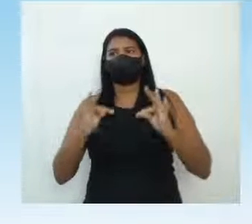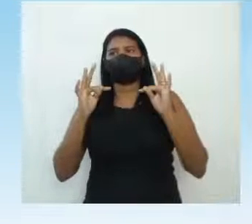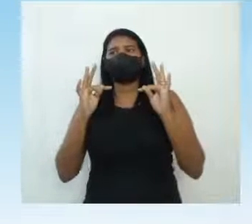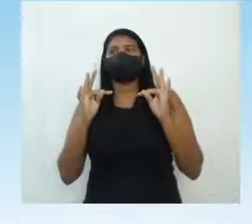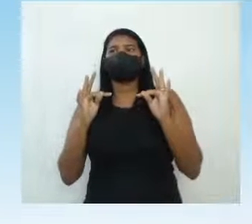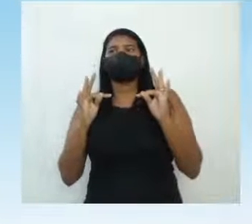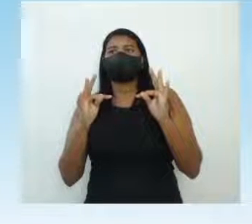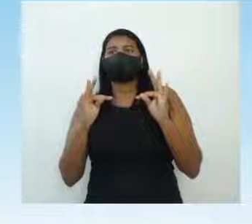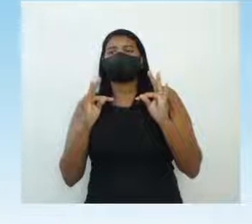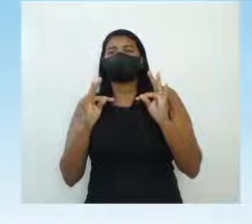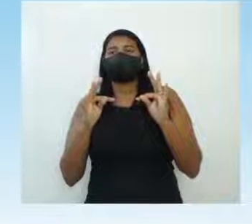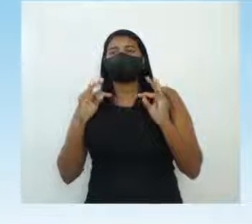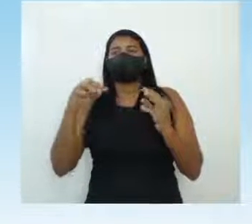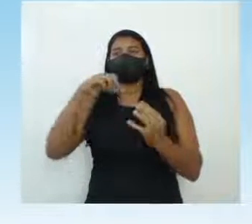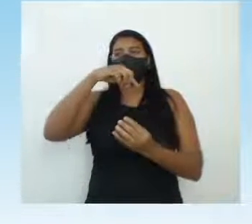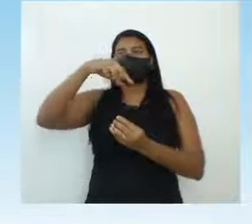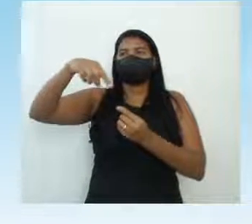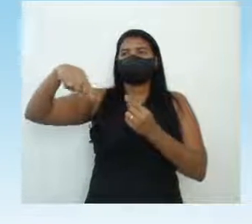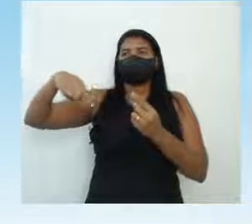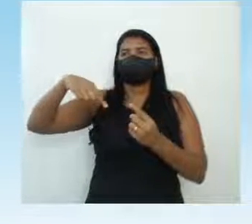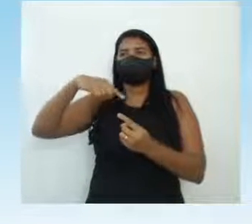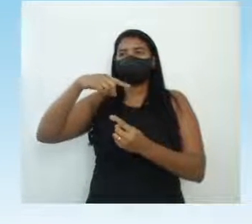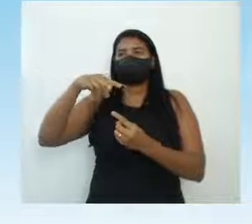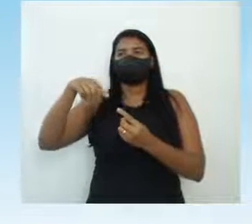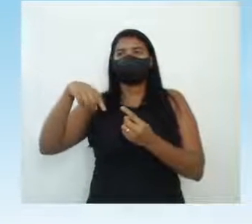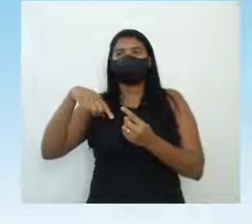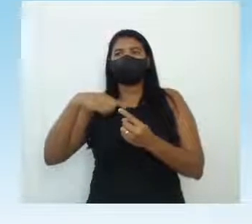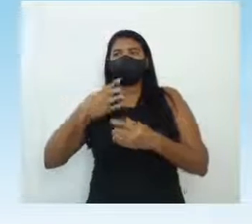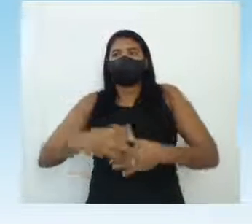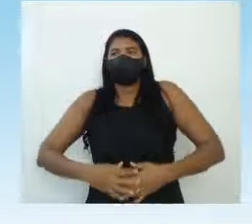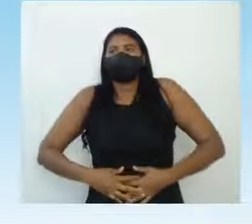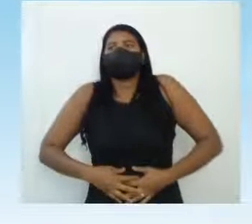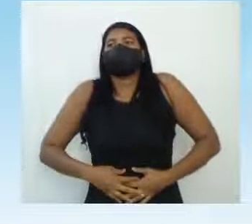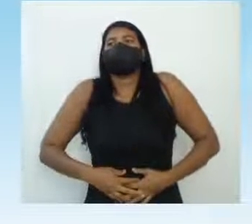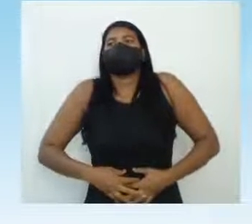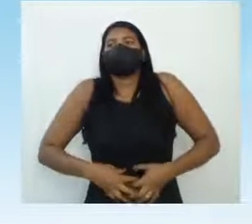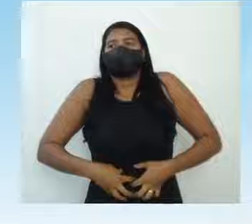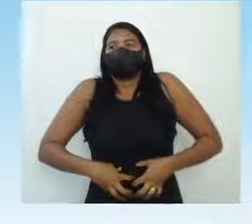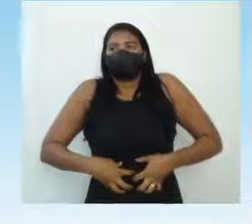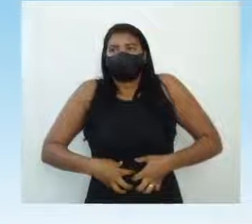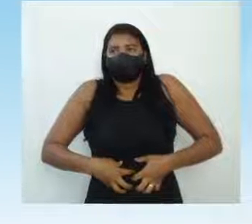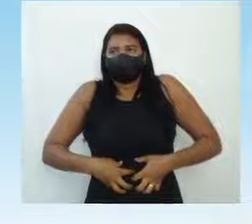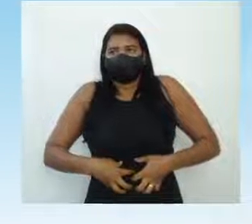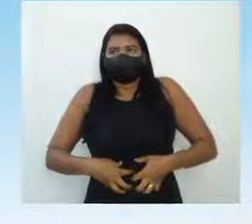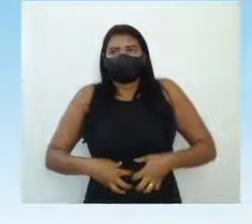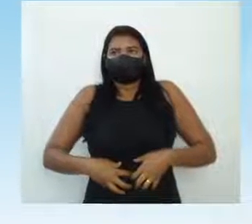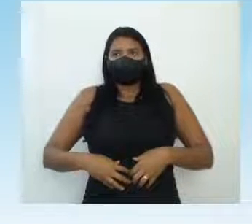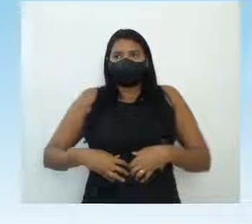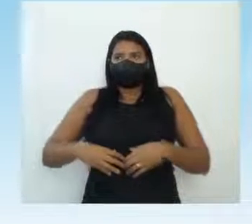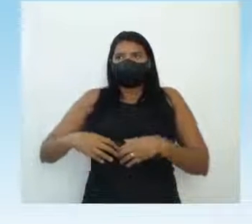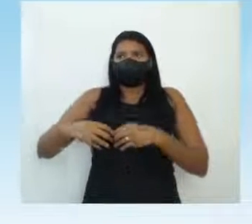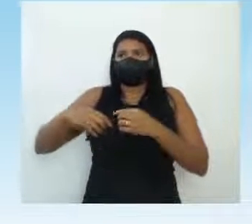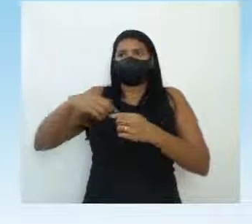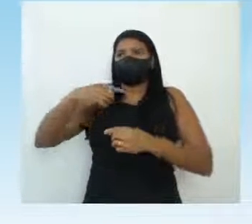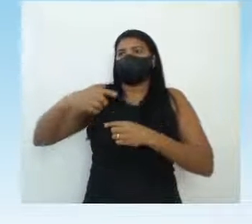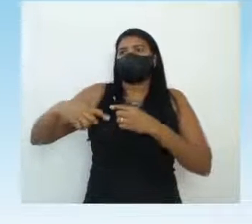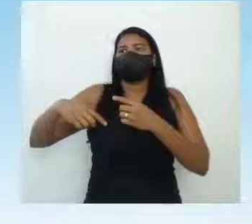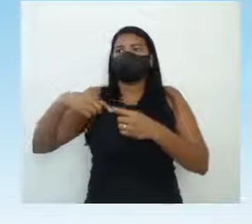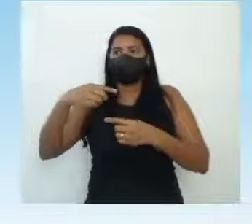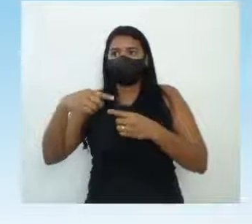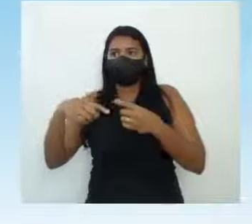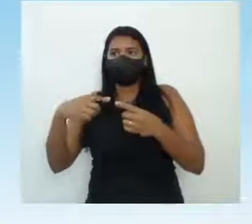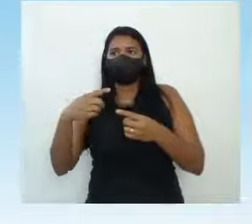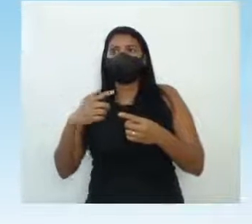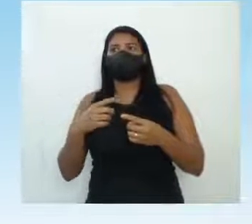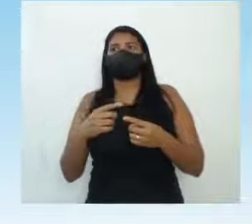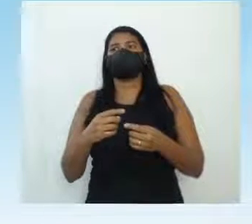executar um movimento circular com o eixo no abdômen. Então ele vai rolar, né, tendo